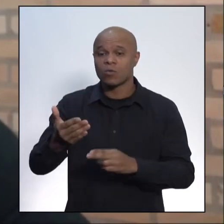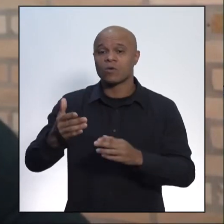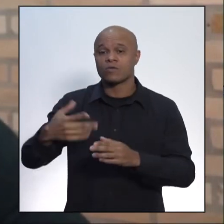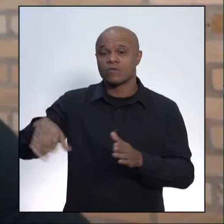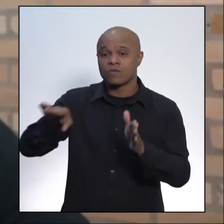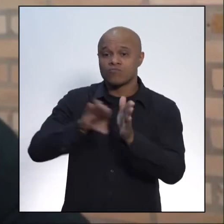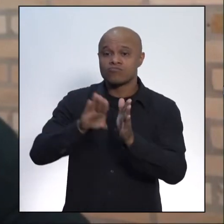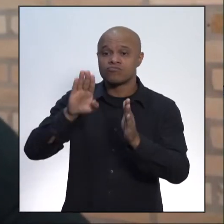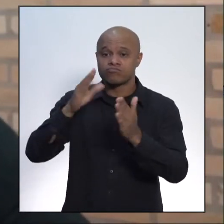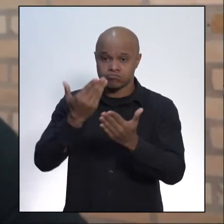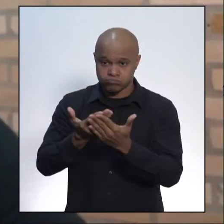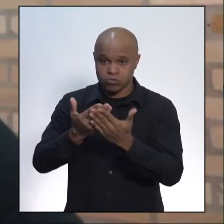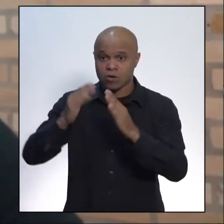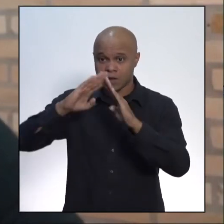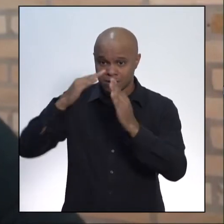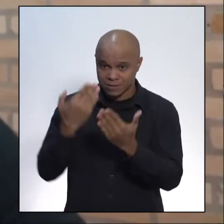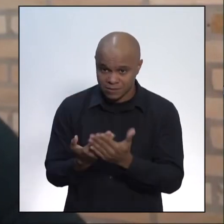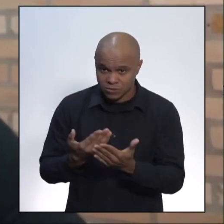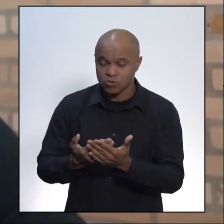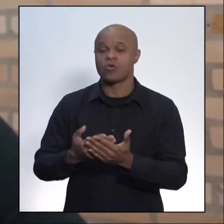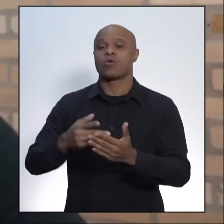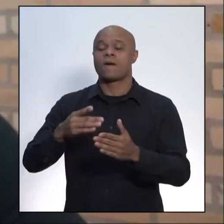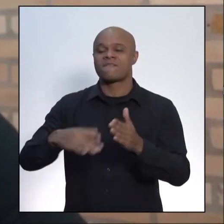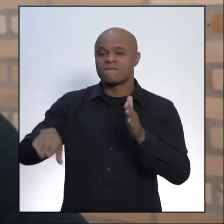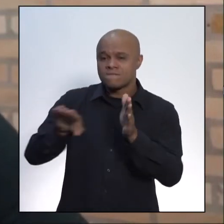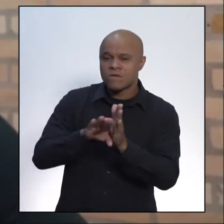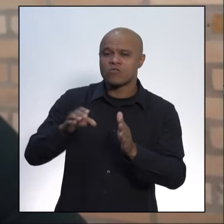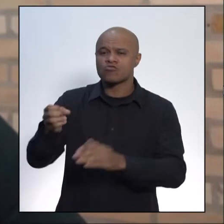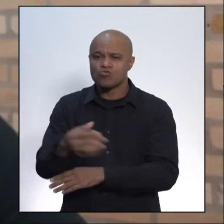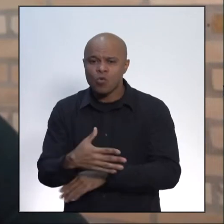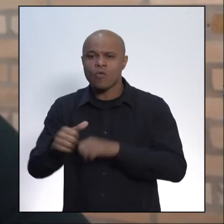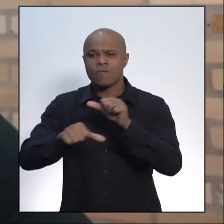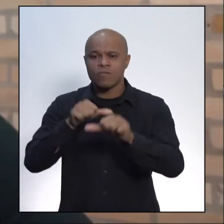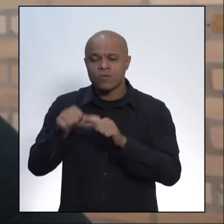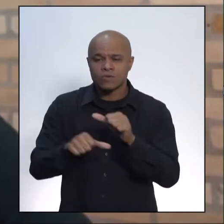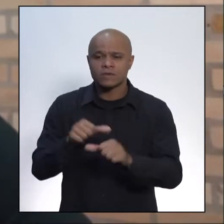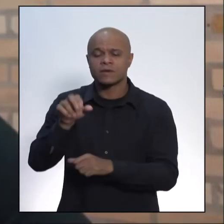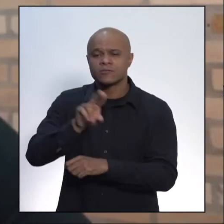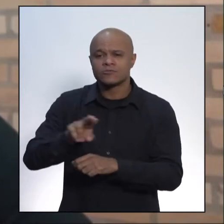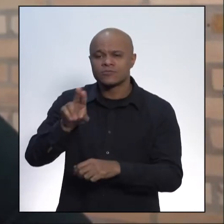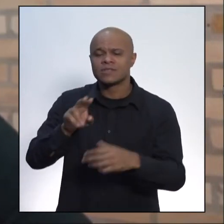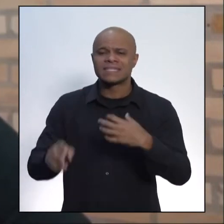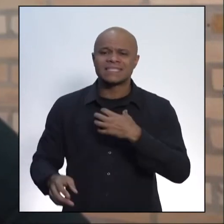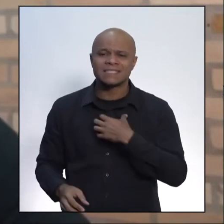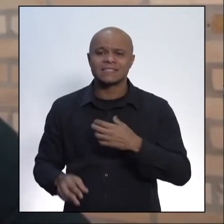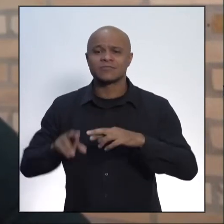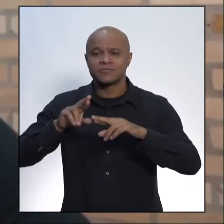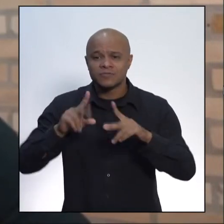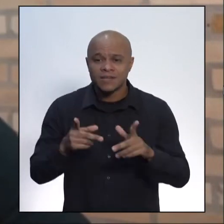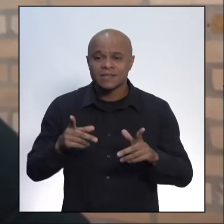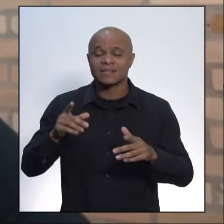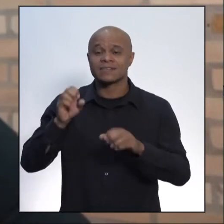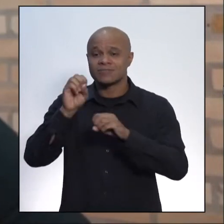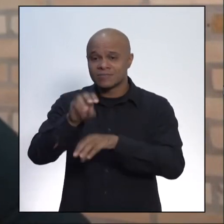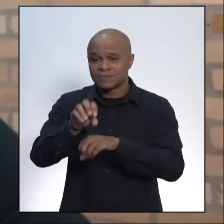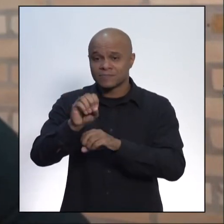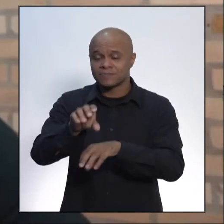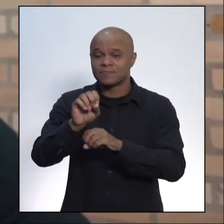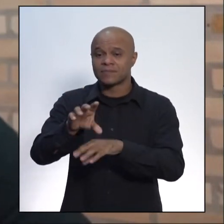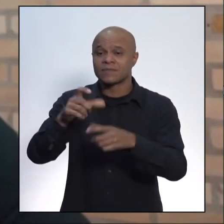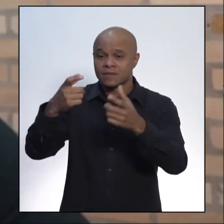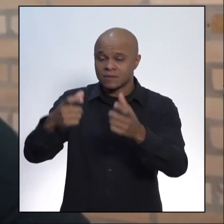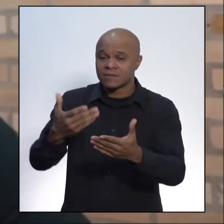que é a gente se reinventar, né? E usar, então, de uma inovação para essa sala de